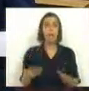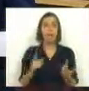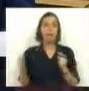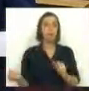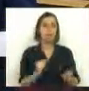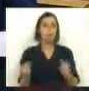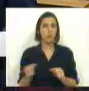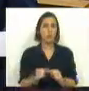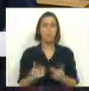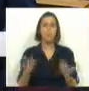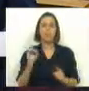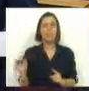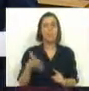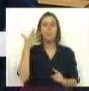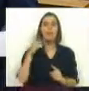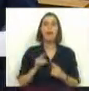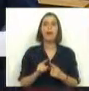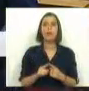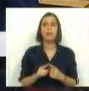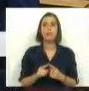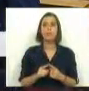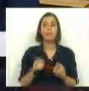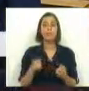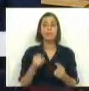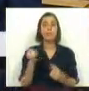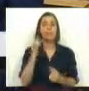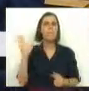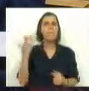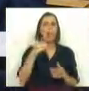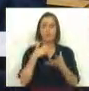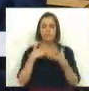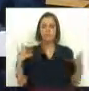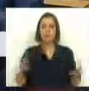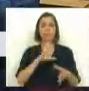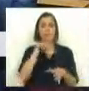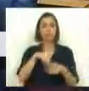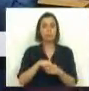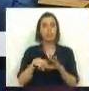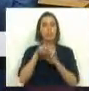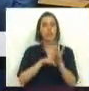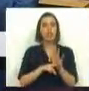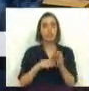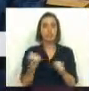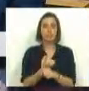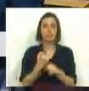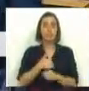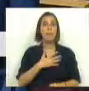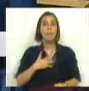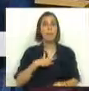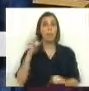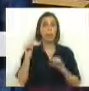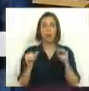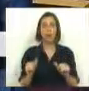discussão. Em primeiro lugar, a estatuição mais vasta e abrangente do regime da atividade empresarial